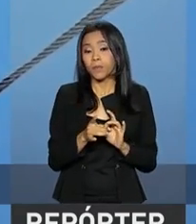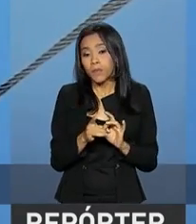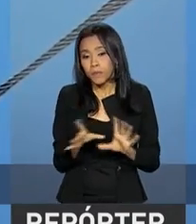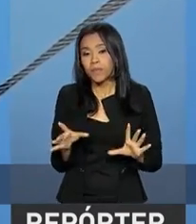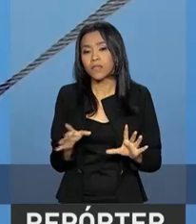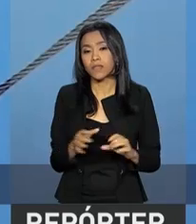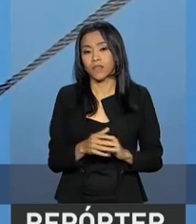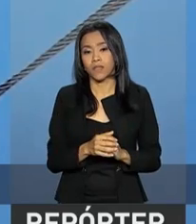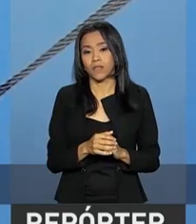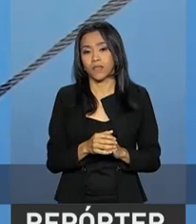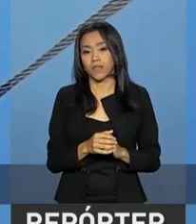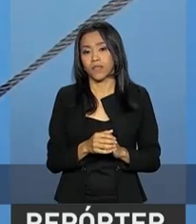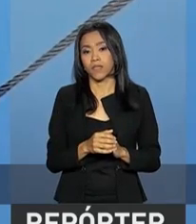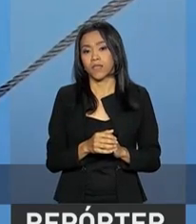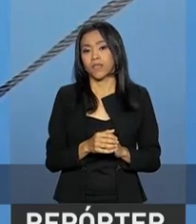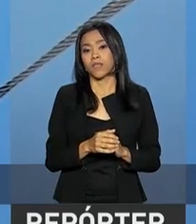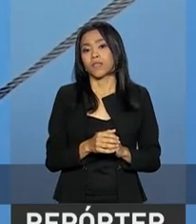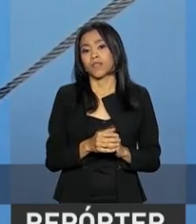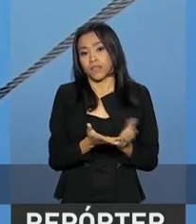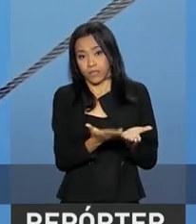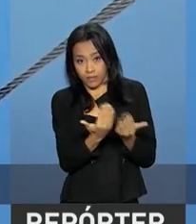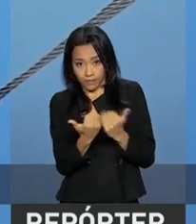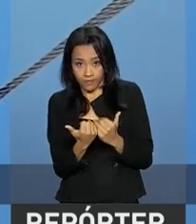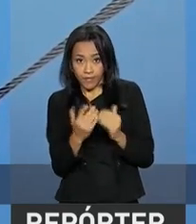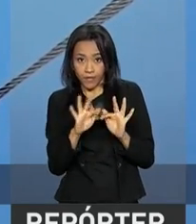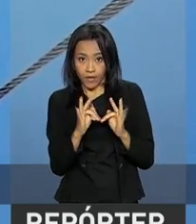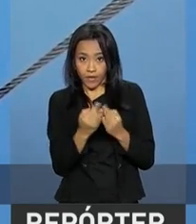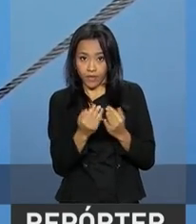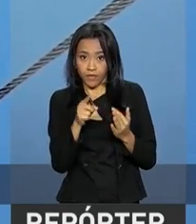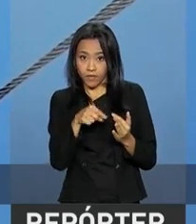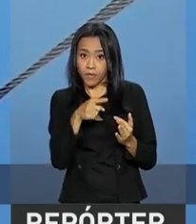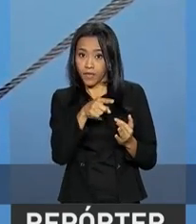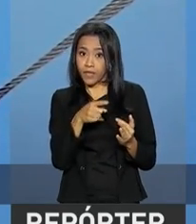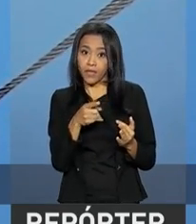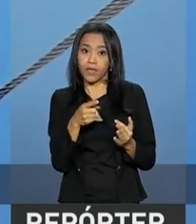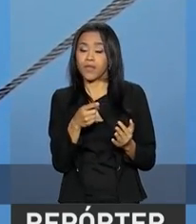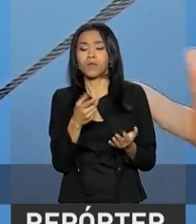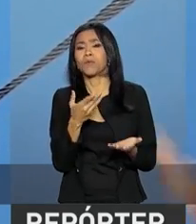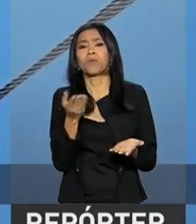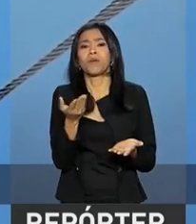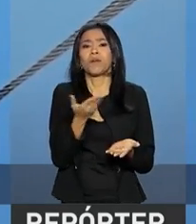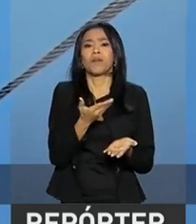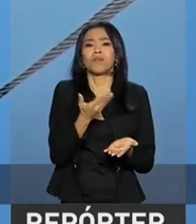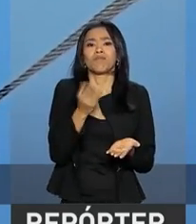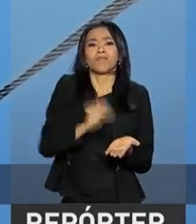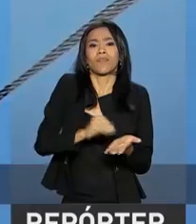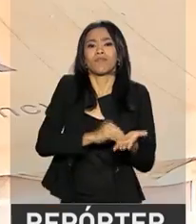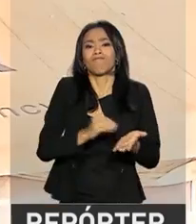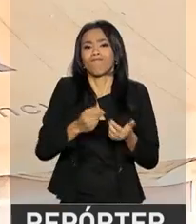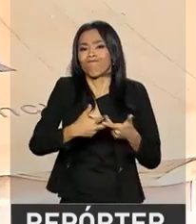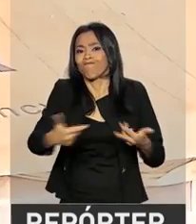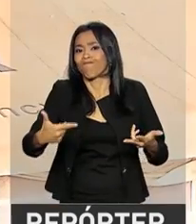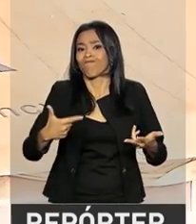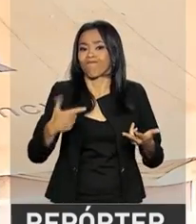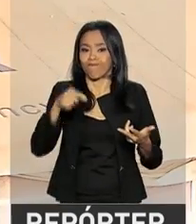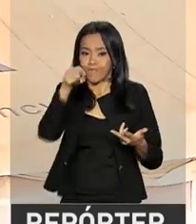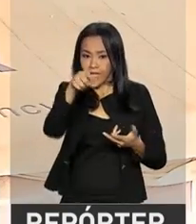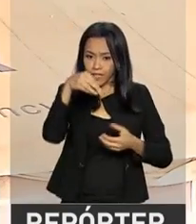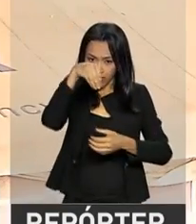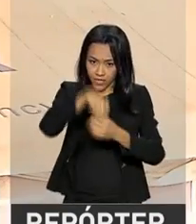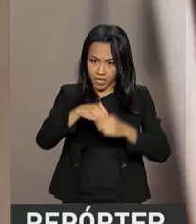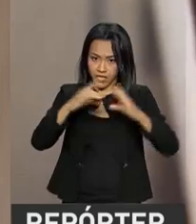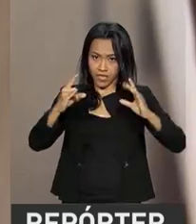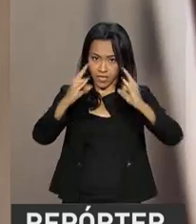uno traer a su familia acá, pues, para que no pasen por la crisis en la que se está pasando por allá. Na barraca